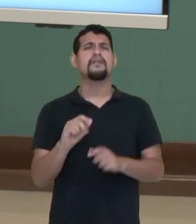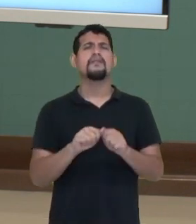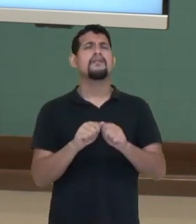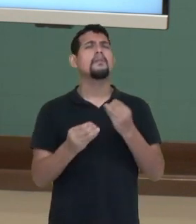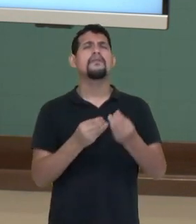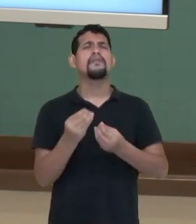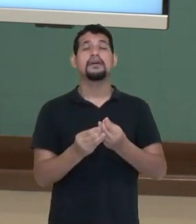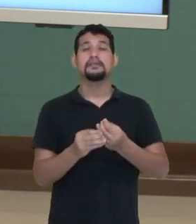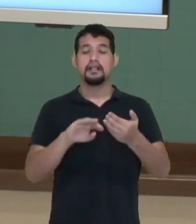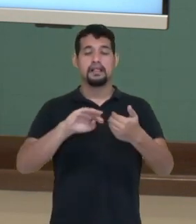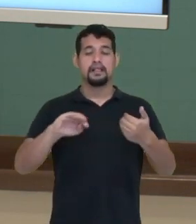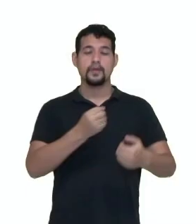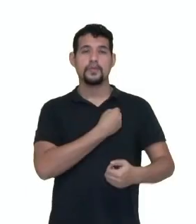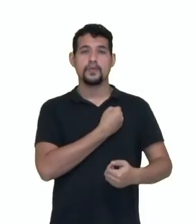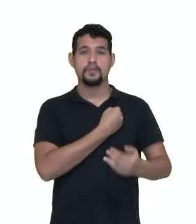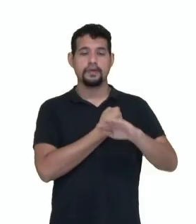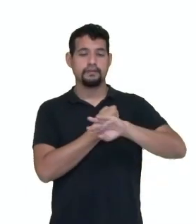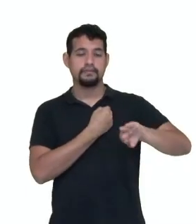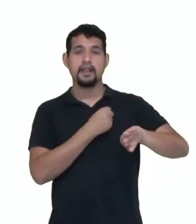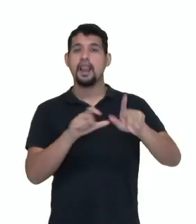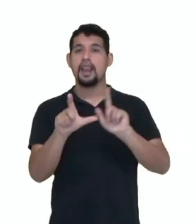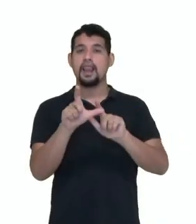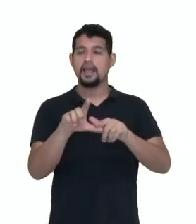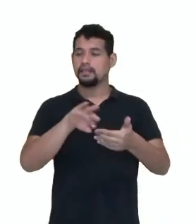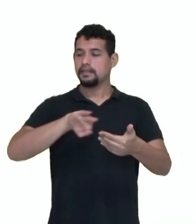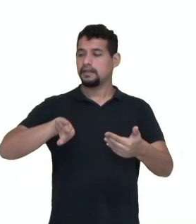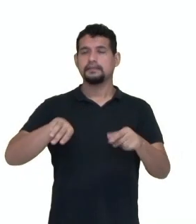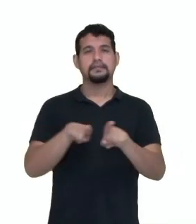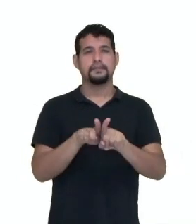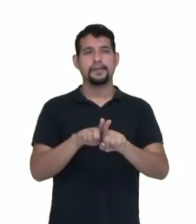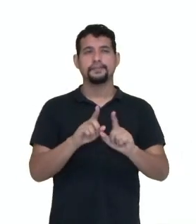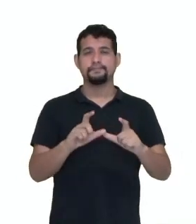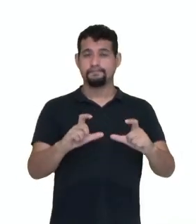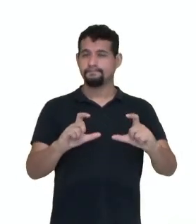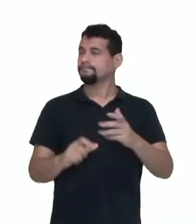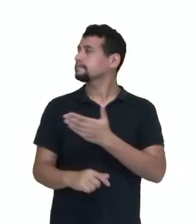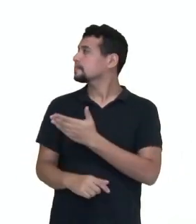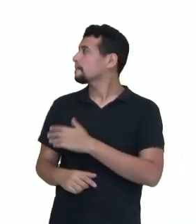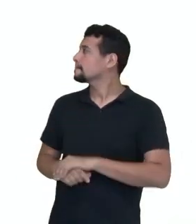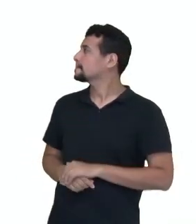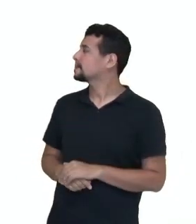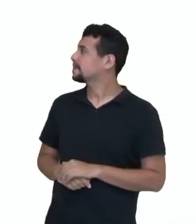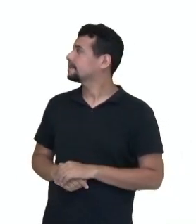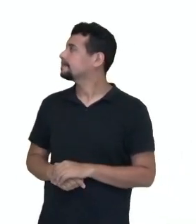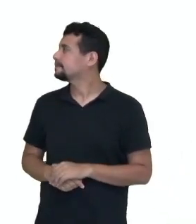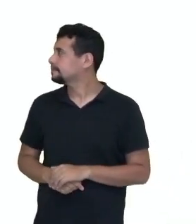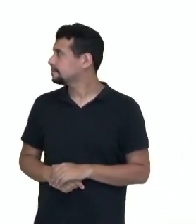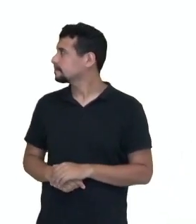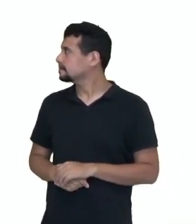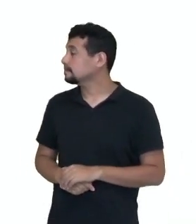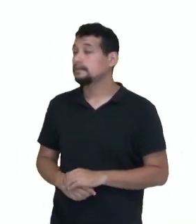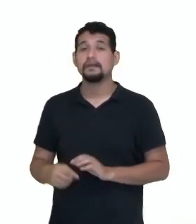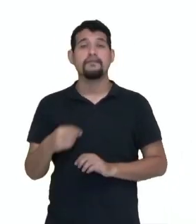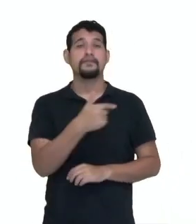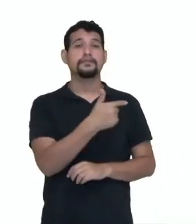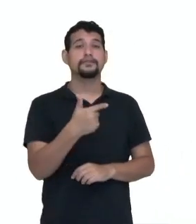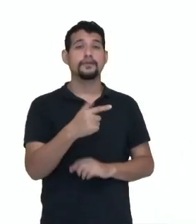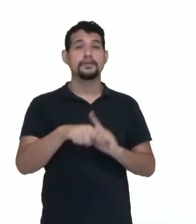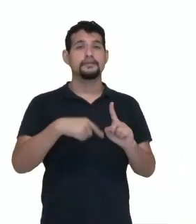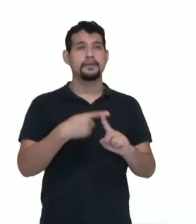de letra. Então, o 3x fica sozinho aqui, esse menos meio passa para o outro lado, mais meio. 22 mais